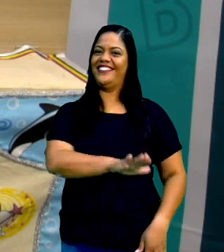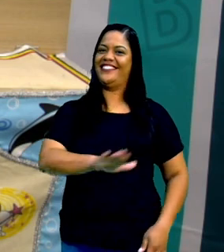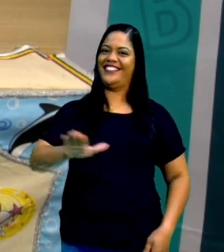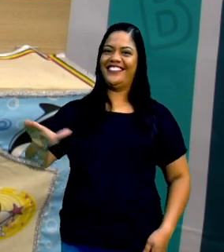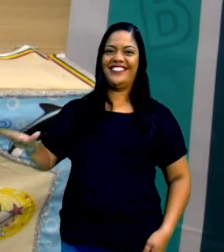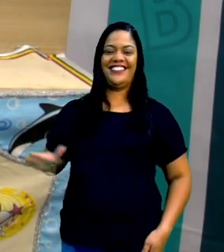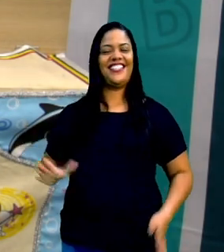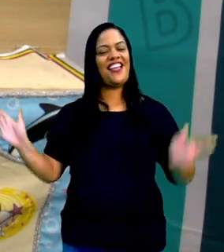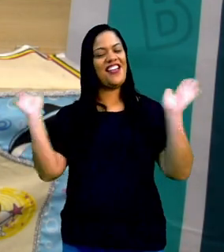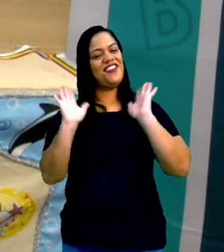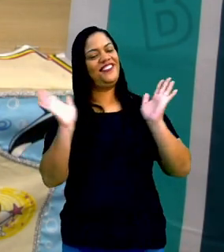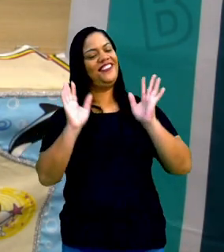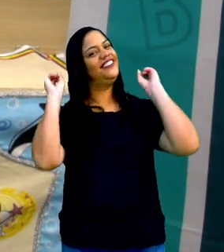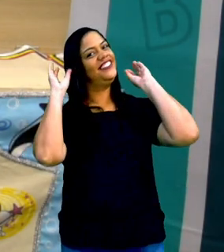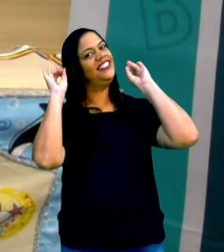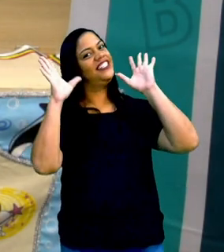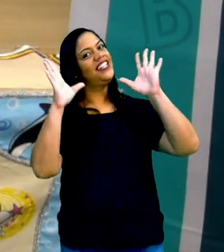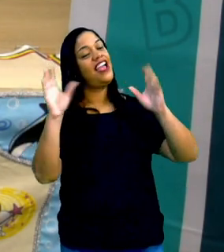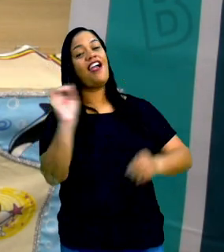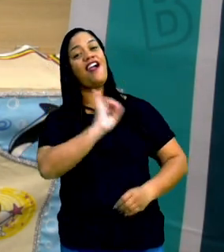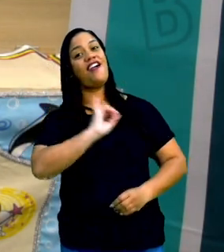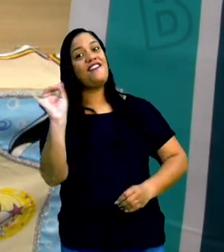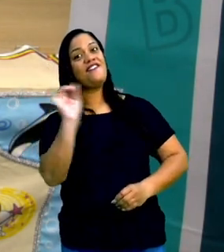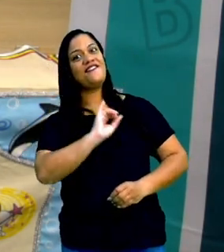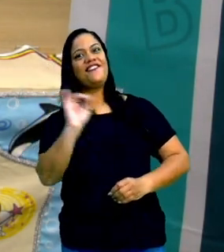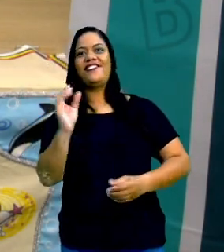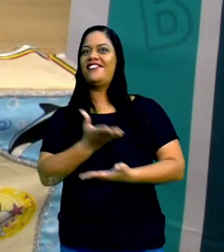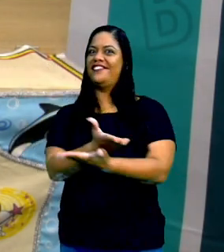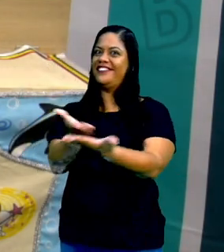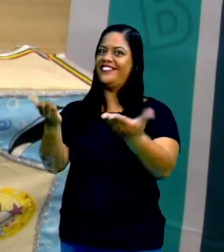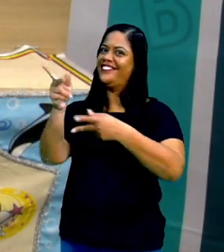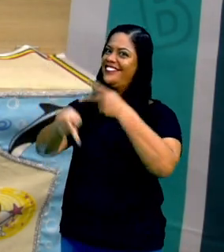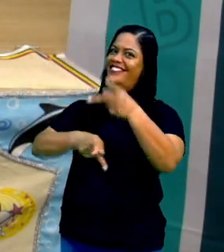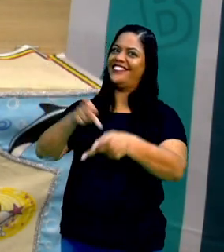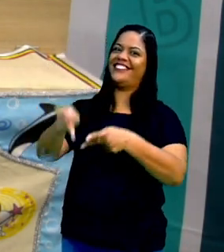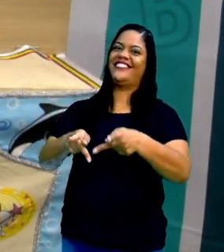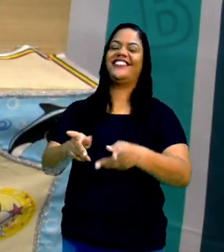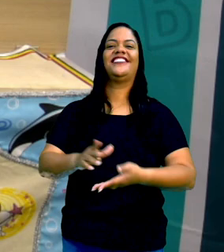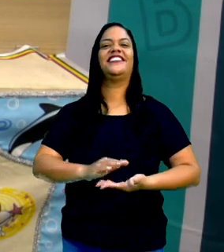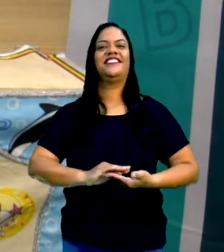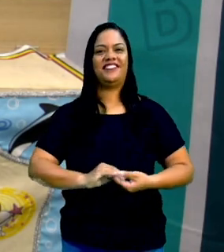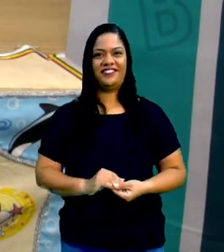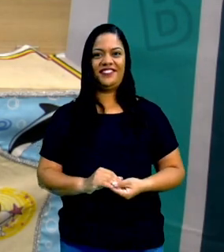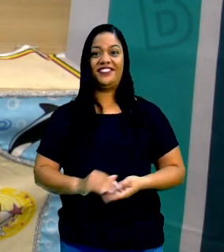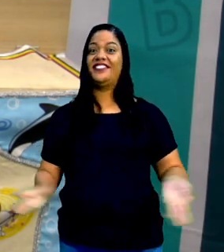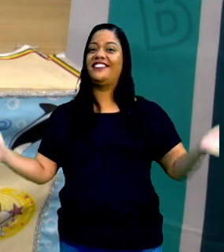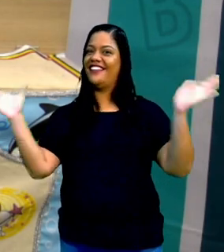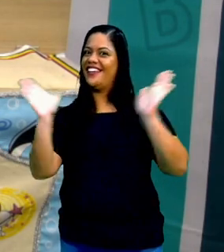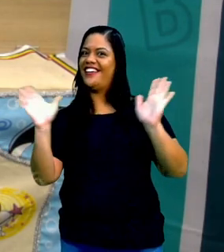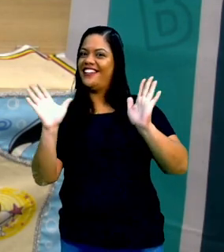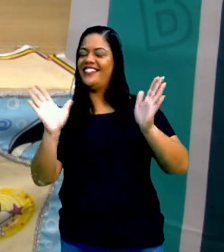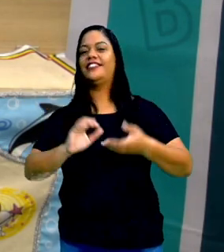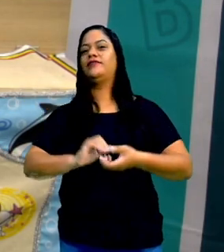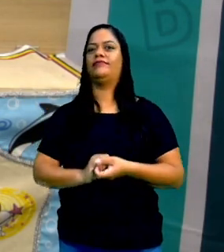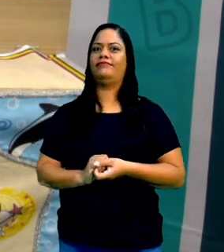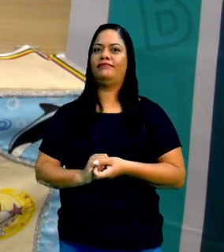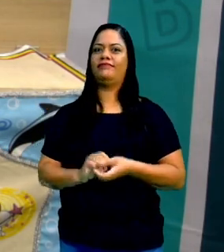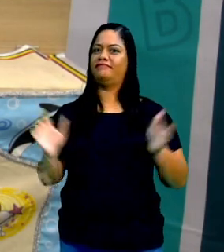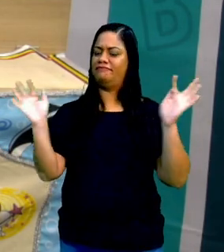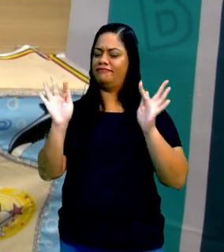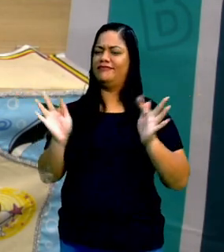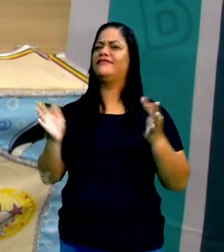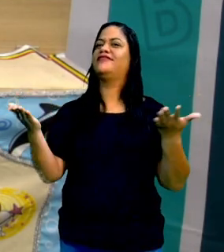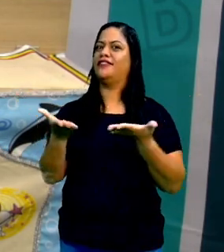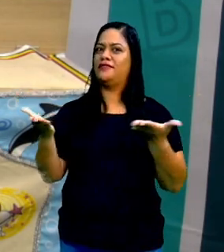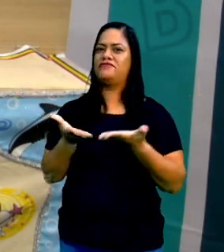criançada! Olá, leiturinha! Olá, tia Lê! Olá, meu povo! Olá, gente! E a animação aqui